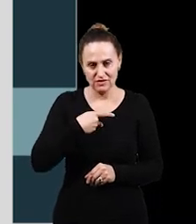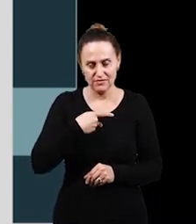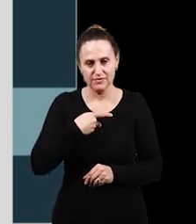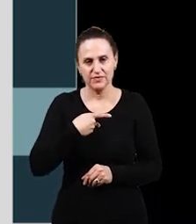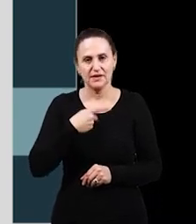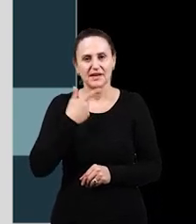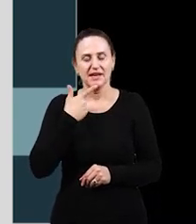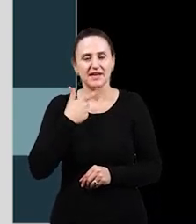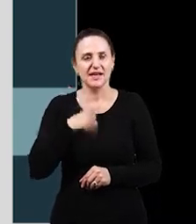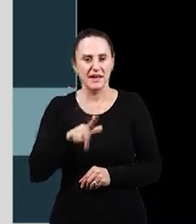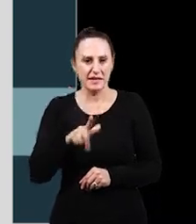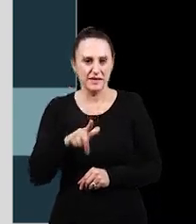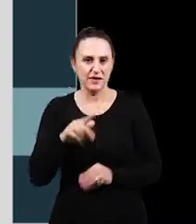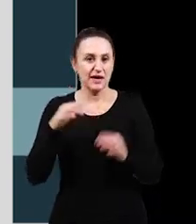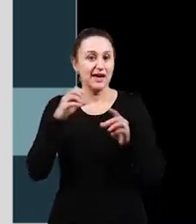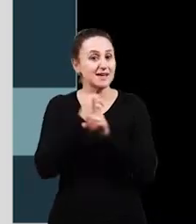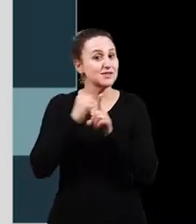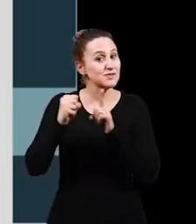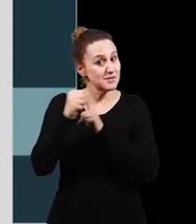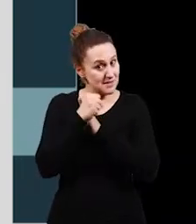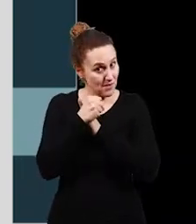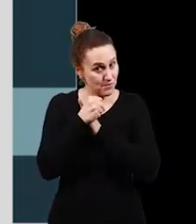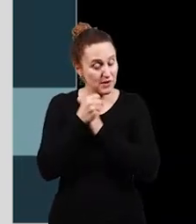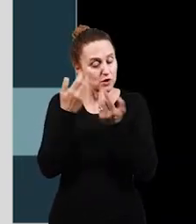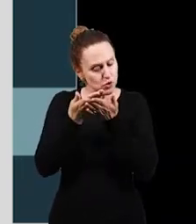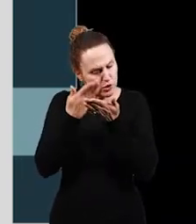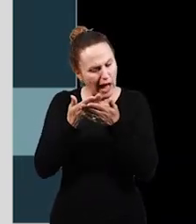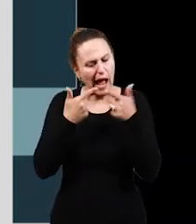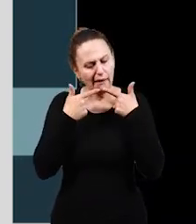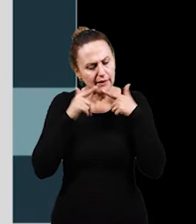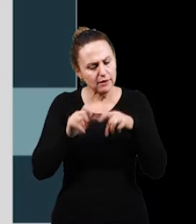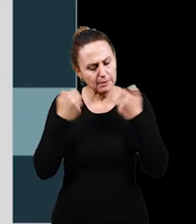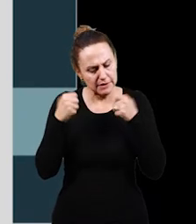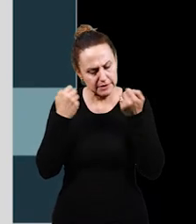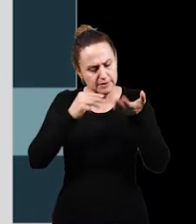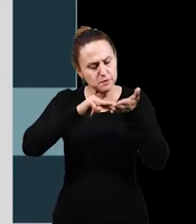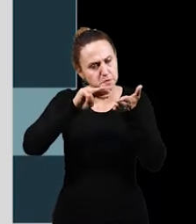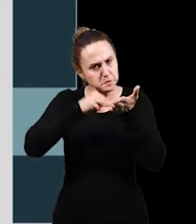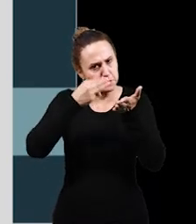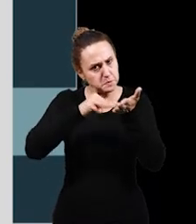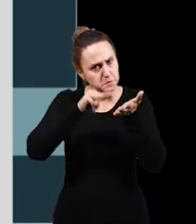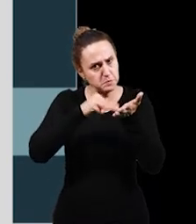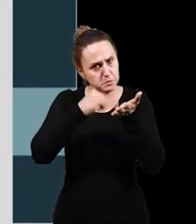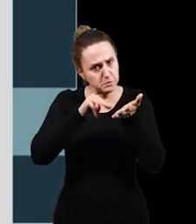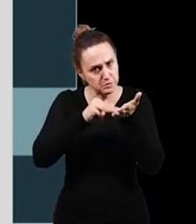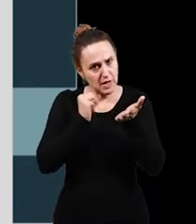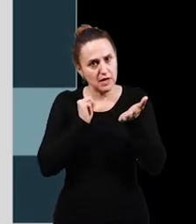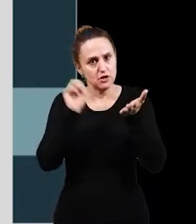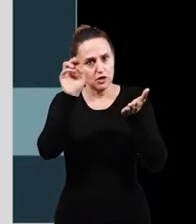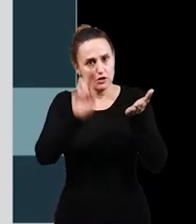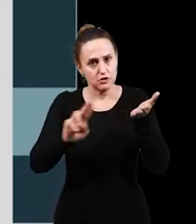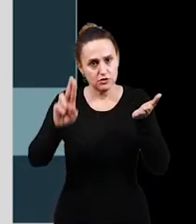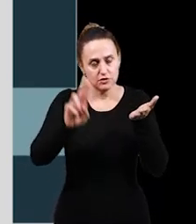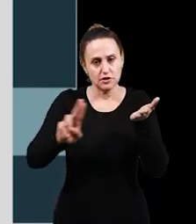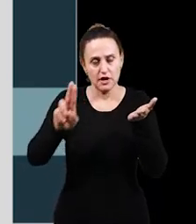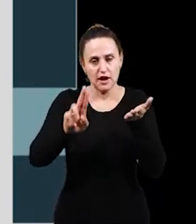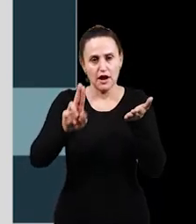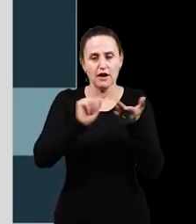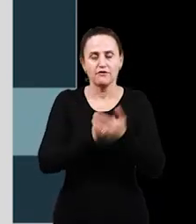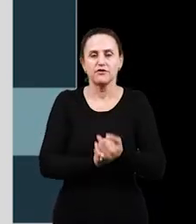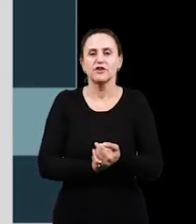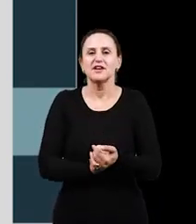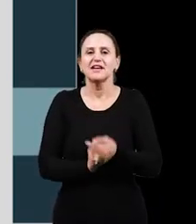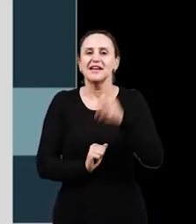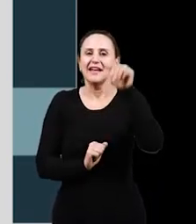para estudar a língua é necessário um método né E aí o método que se usava antigamente era